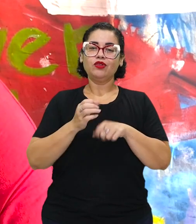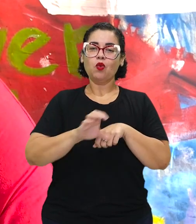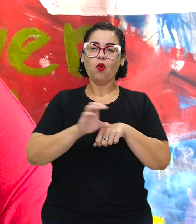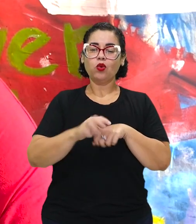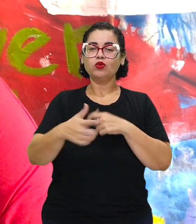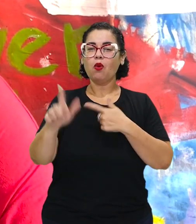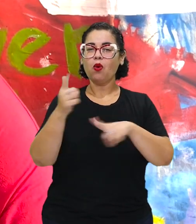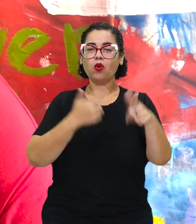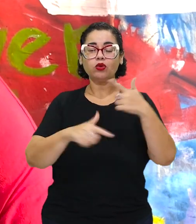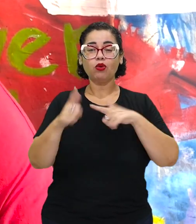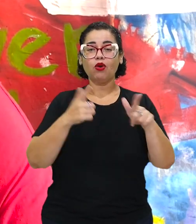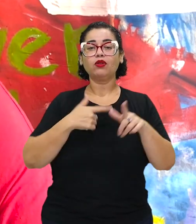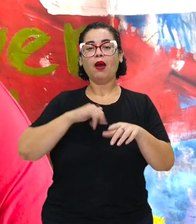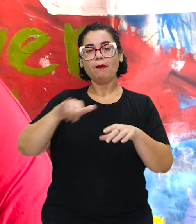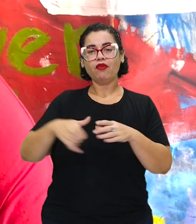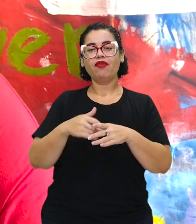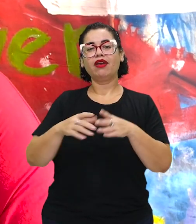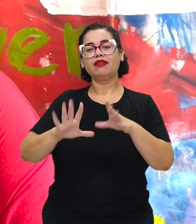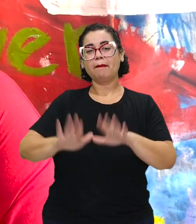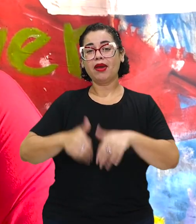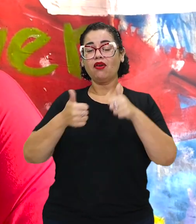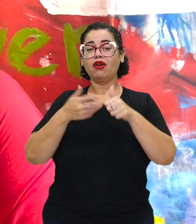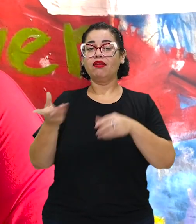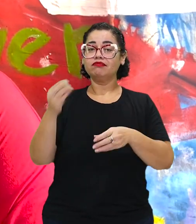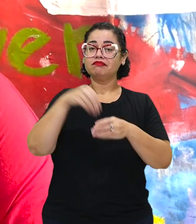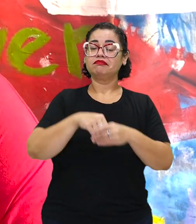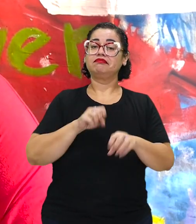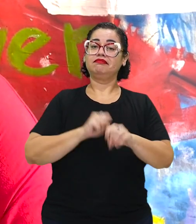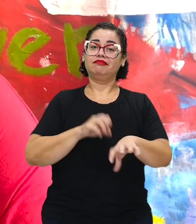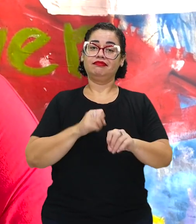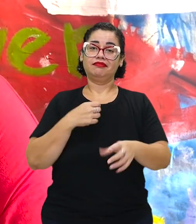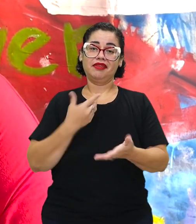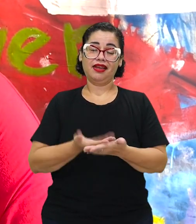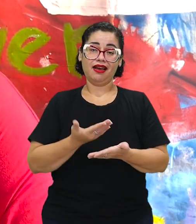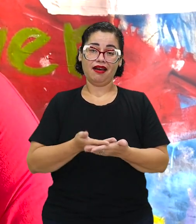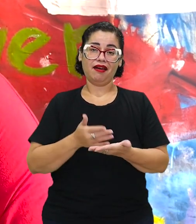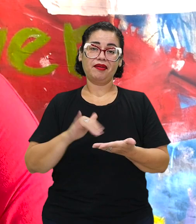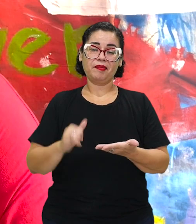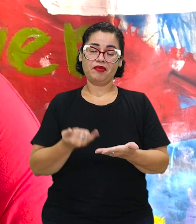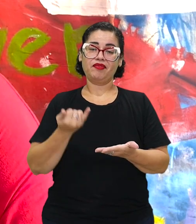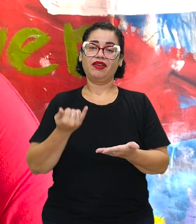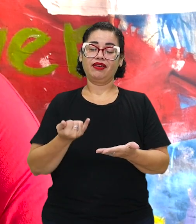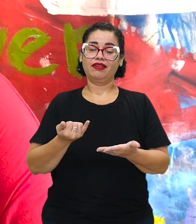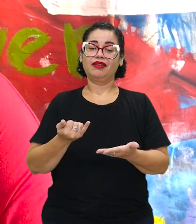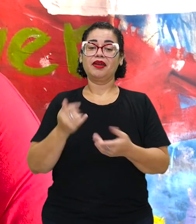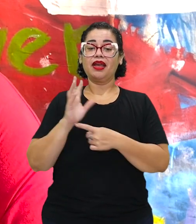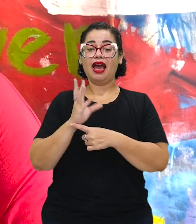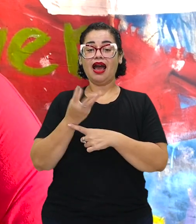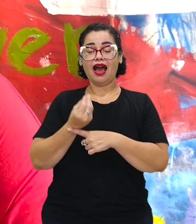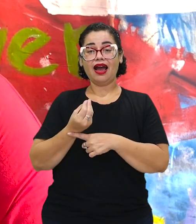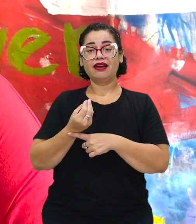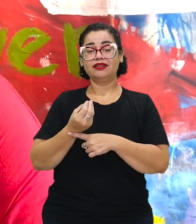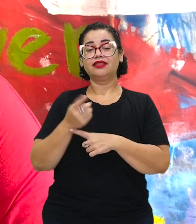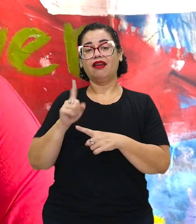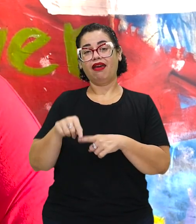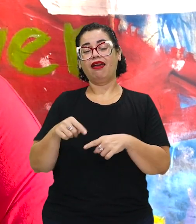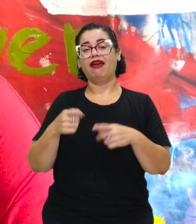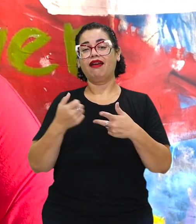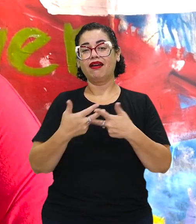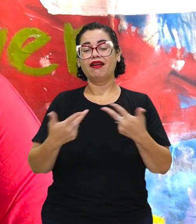cursos e apliquei dentro das minhas aulas, assim, para que a arte fosse